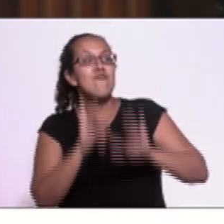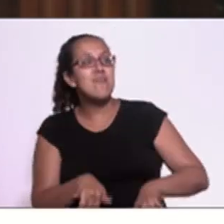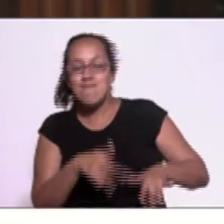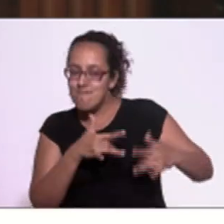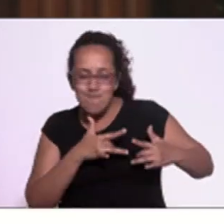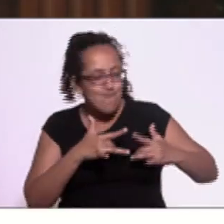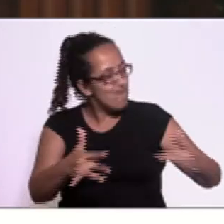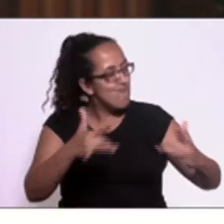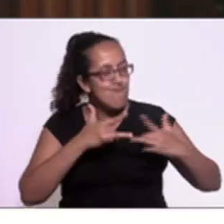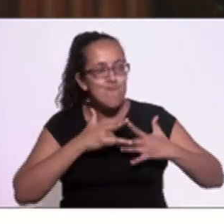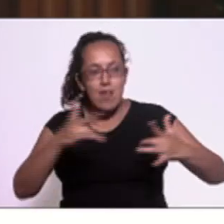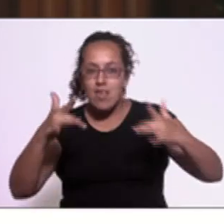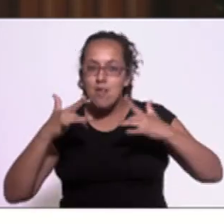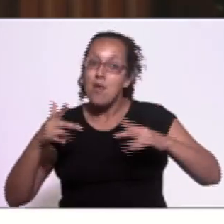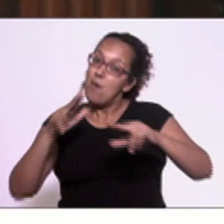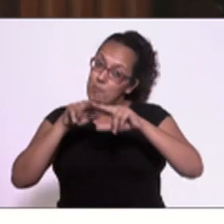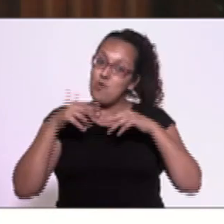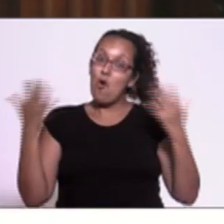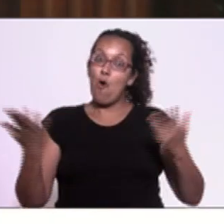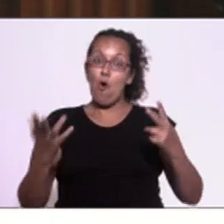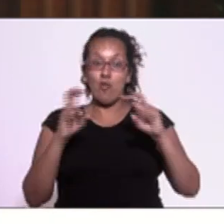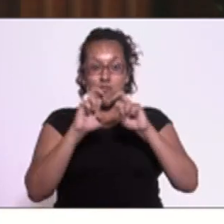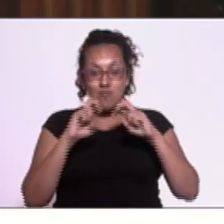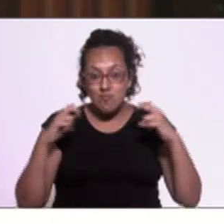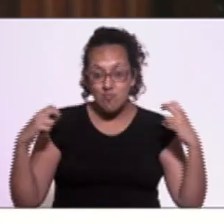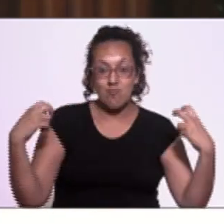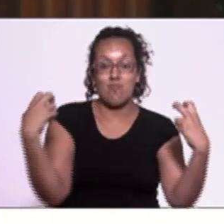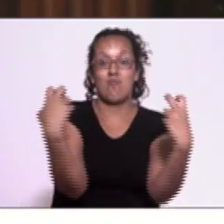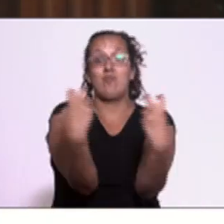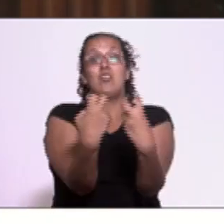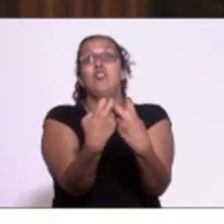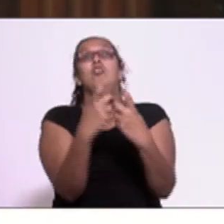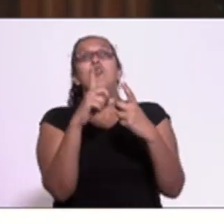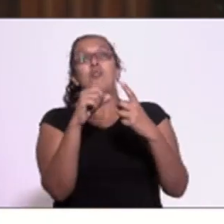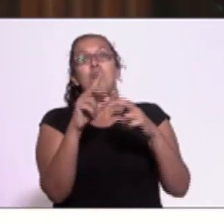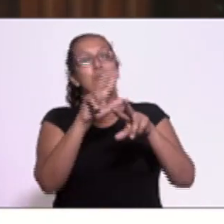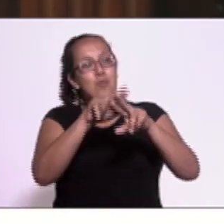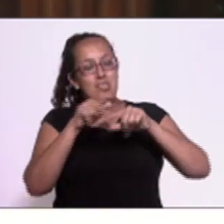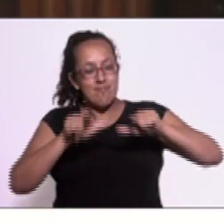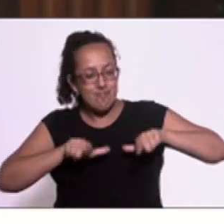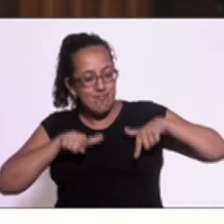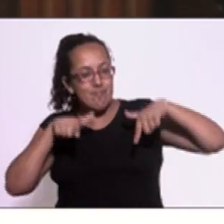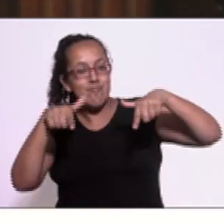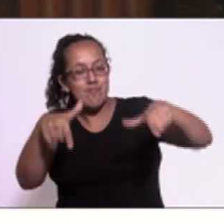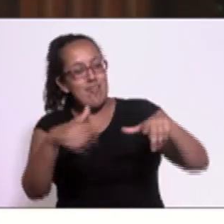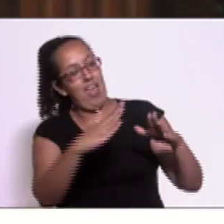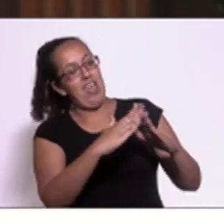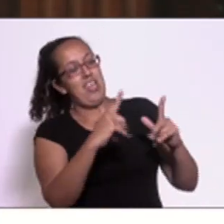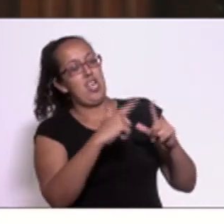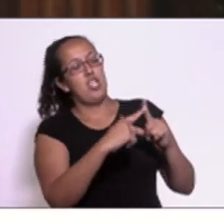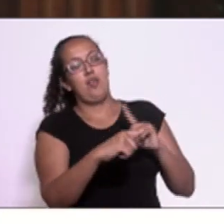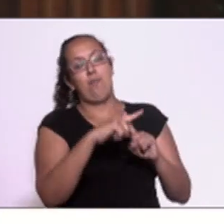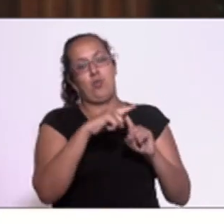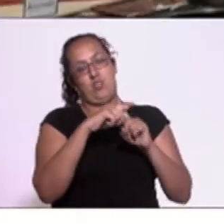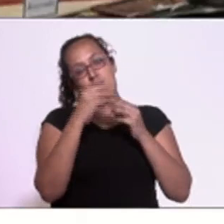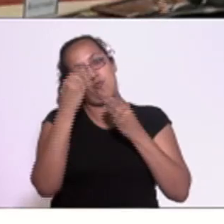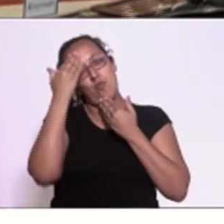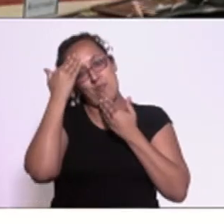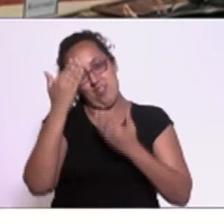faz estar hoje reunidos aqui em benefício e prestigiando a Igreja Positivista. Muito